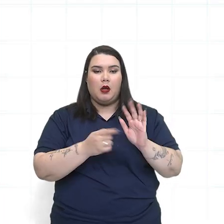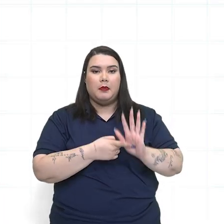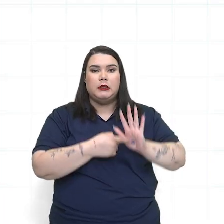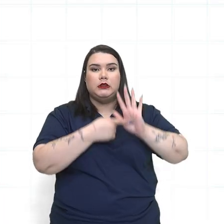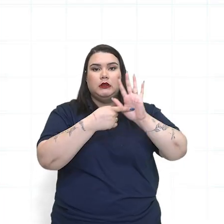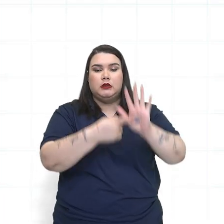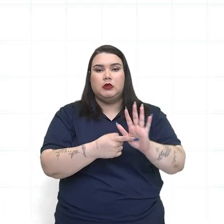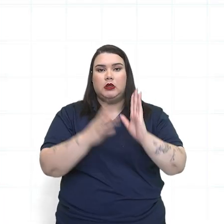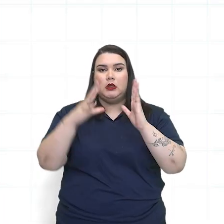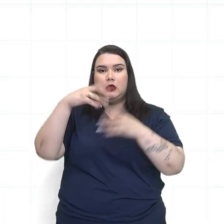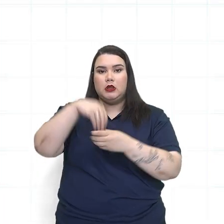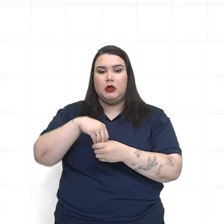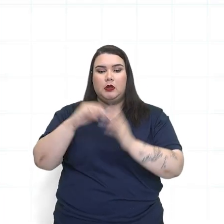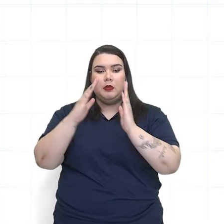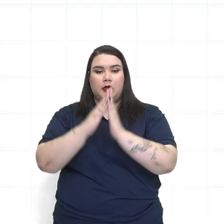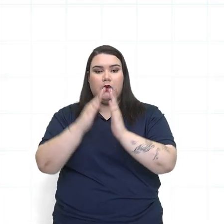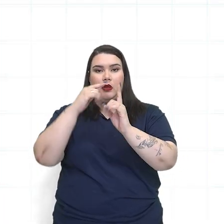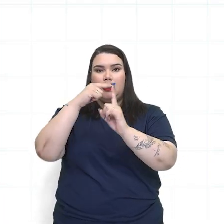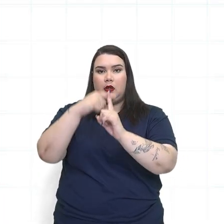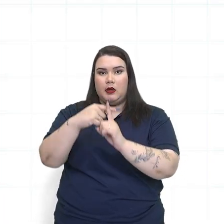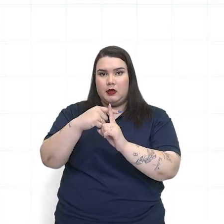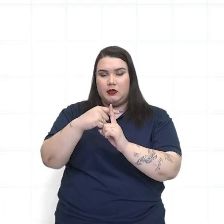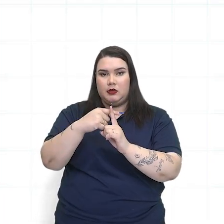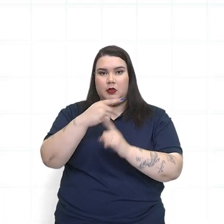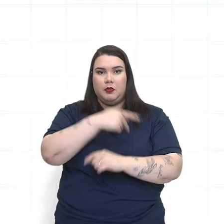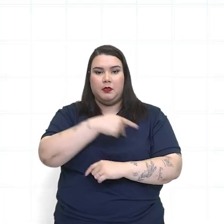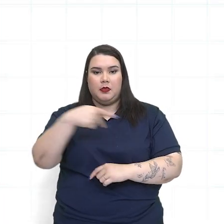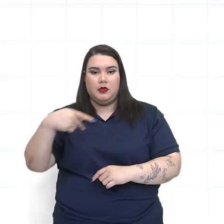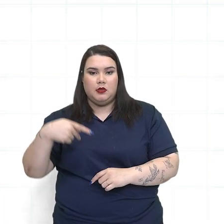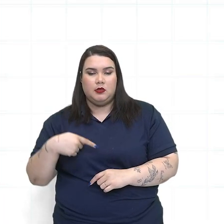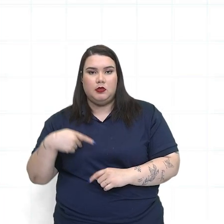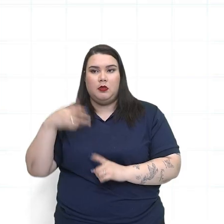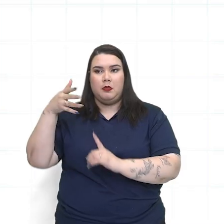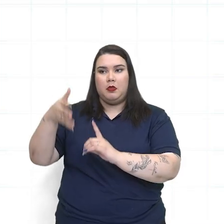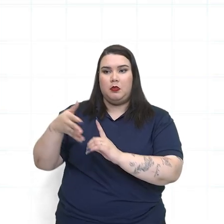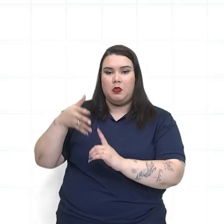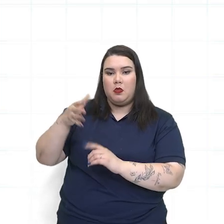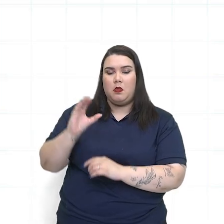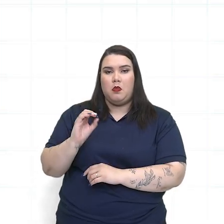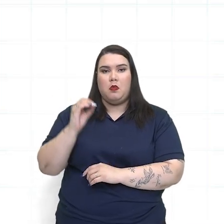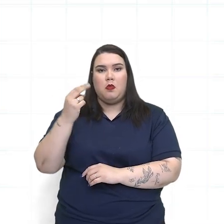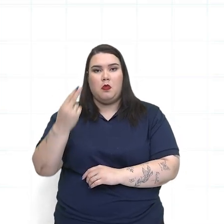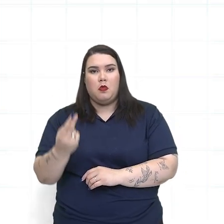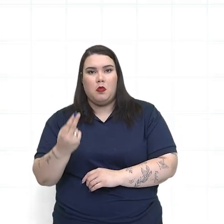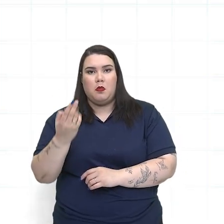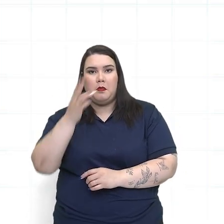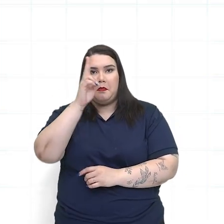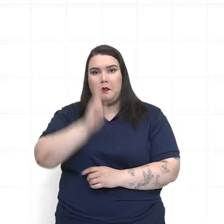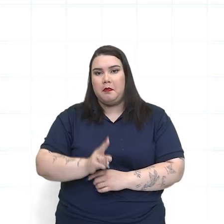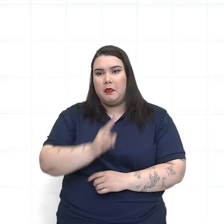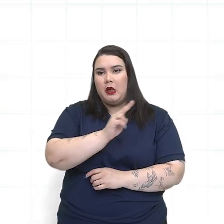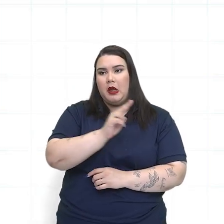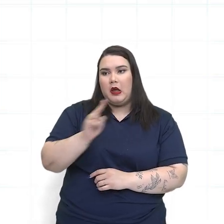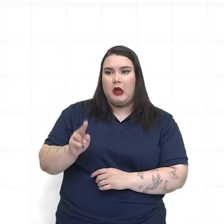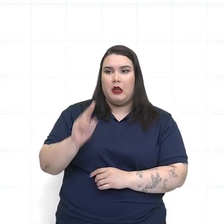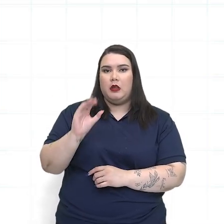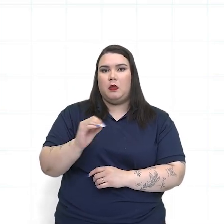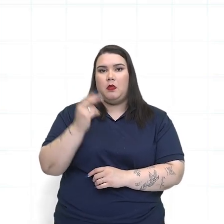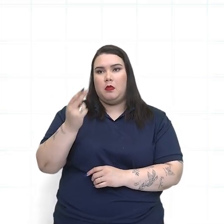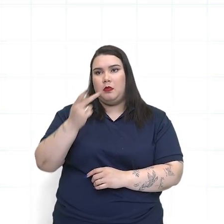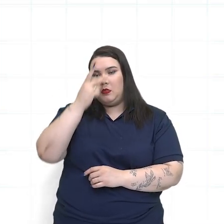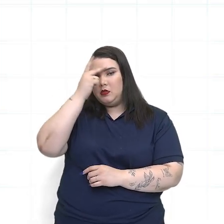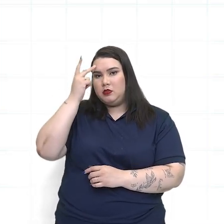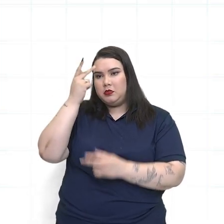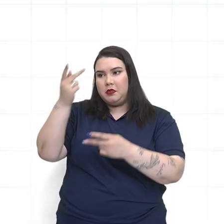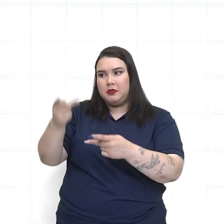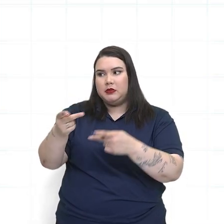uma apresentação na igreja, né, o pastor vai falar, ou um diácono, ou uma pessoa que é convidada a fazer uma